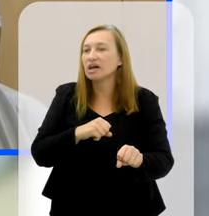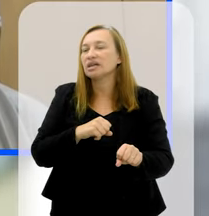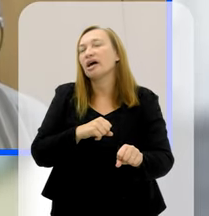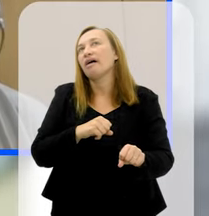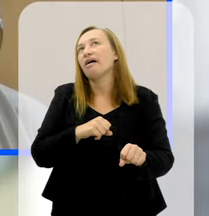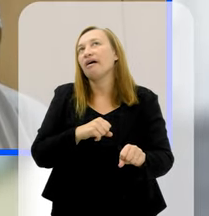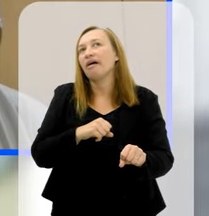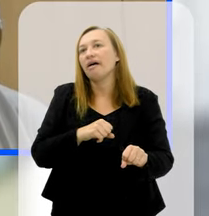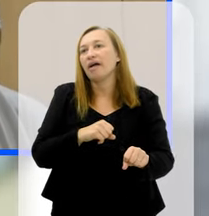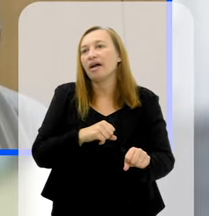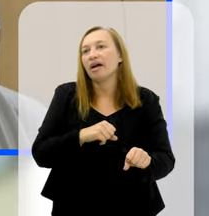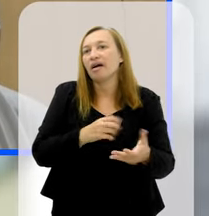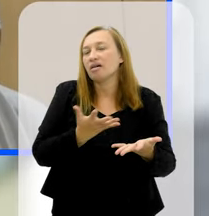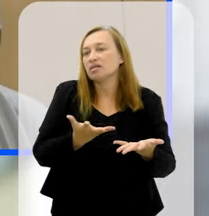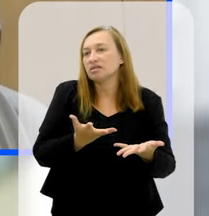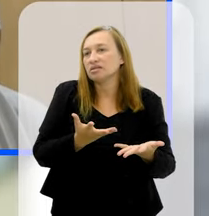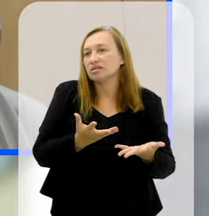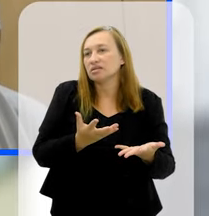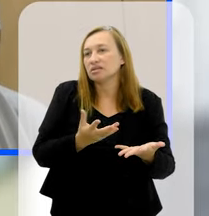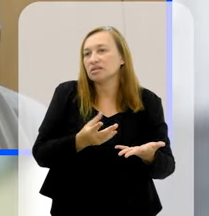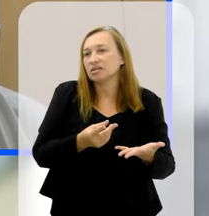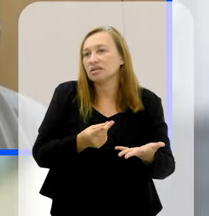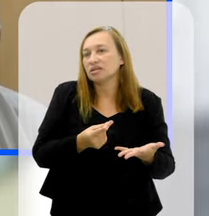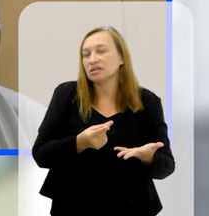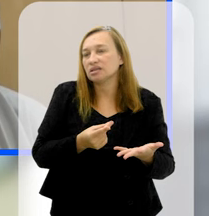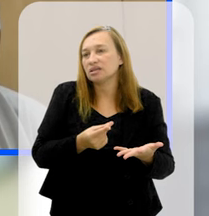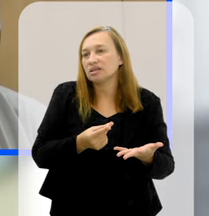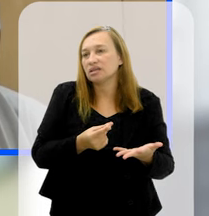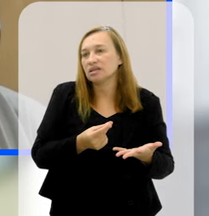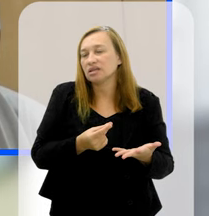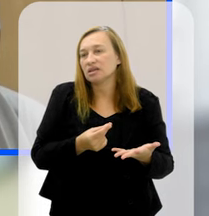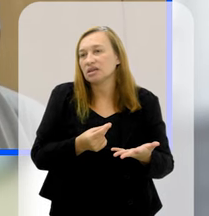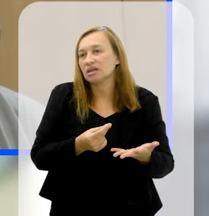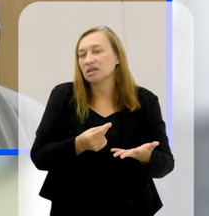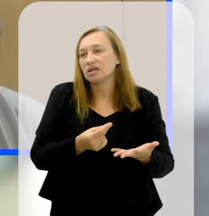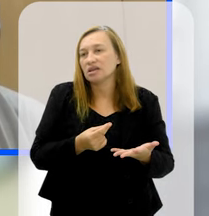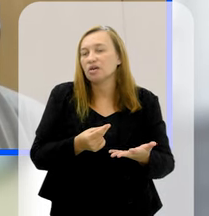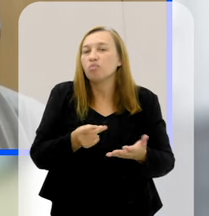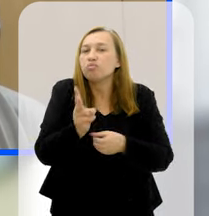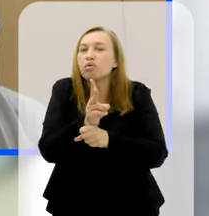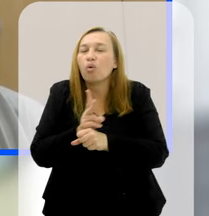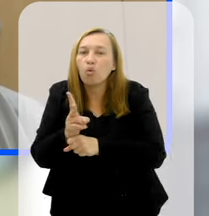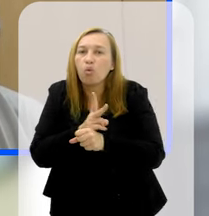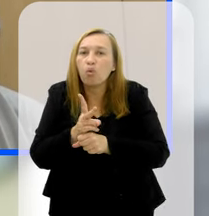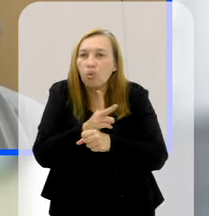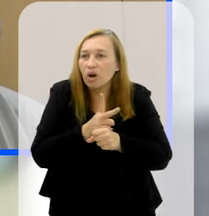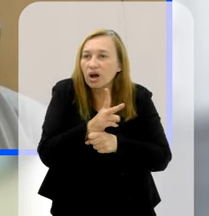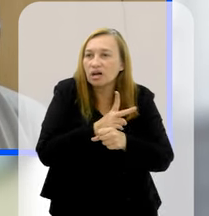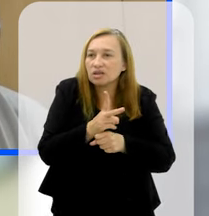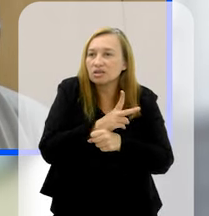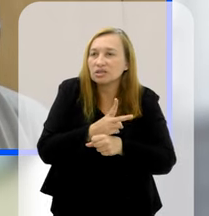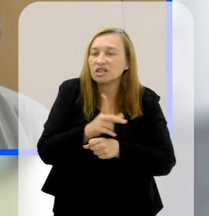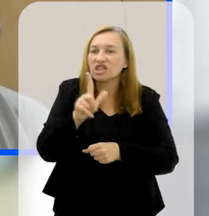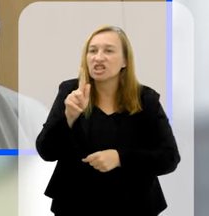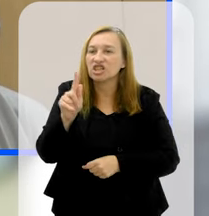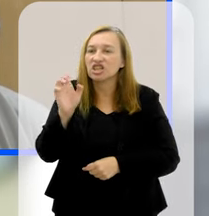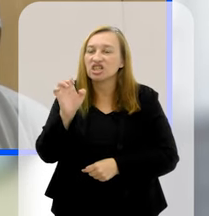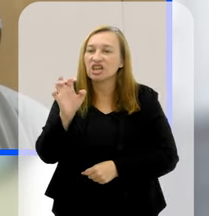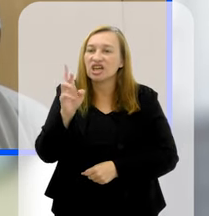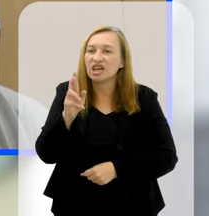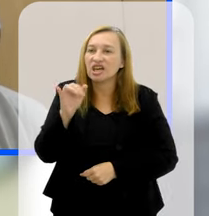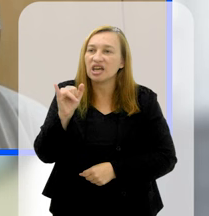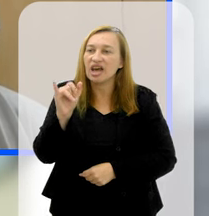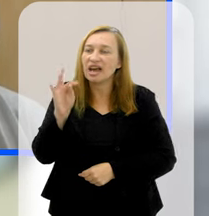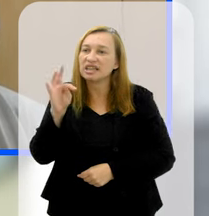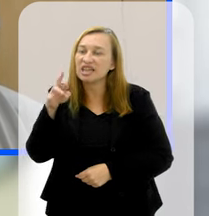recém-formadas ou que saindo da residência médica, procurando fazer